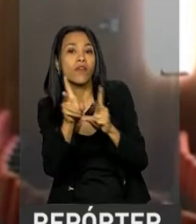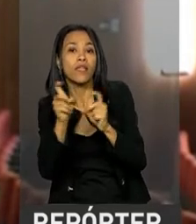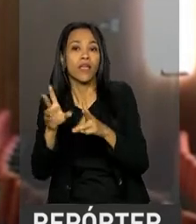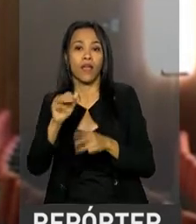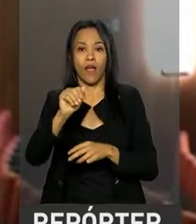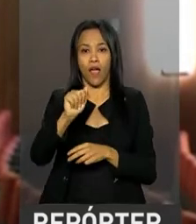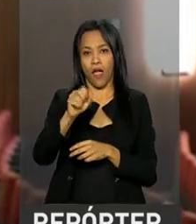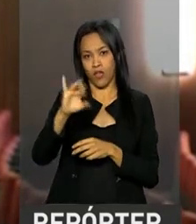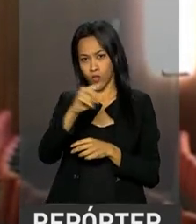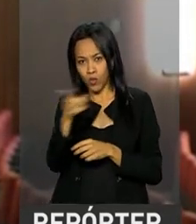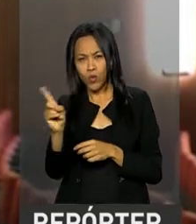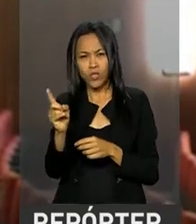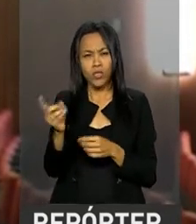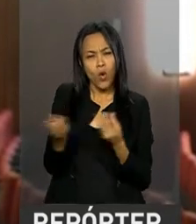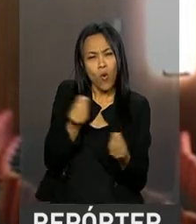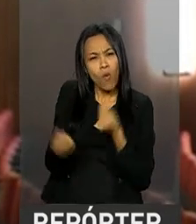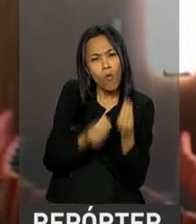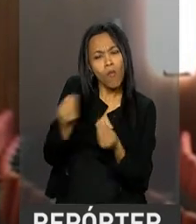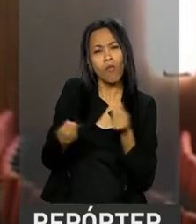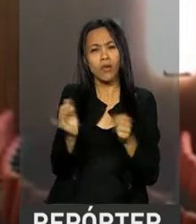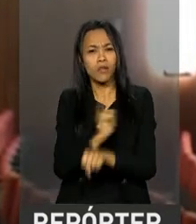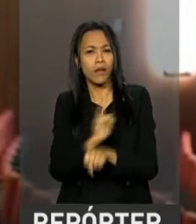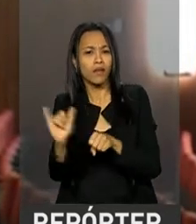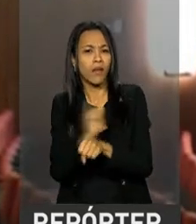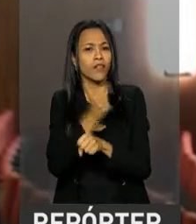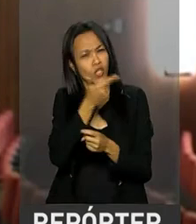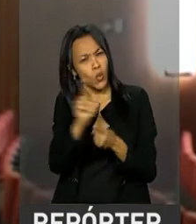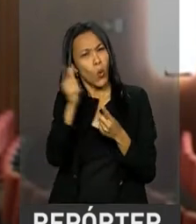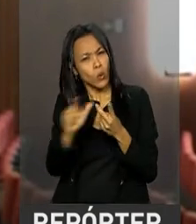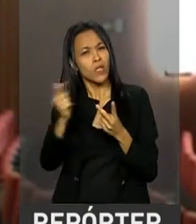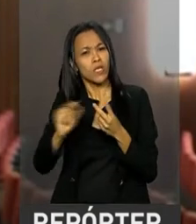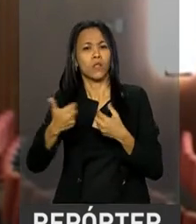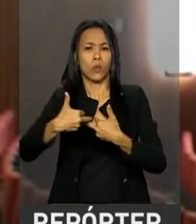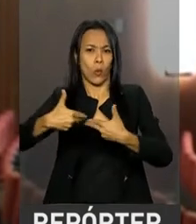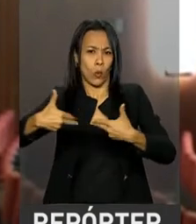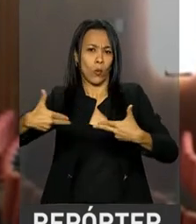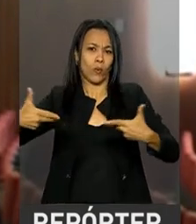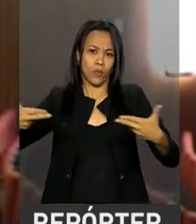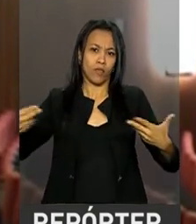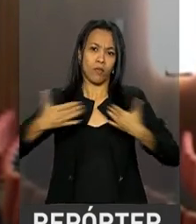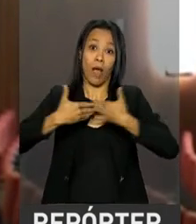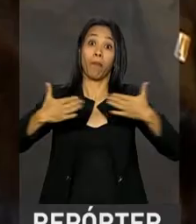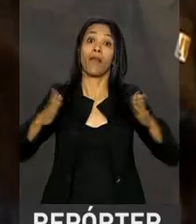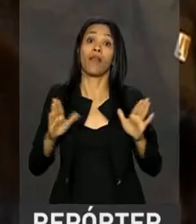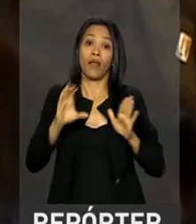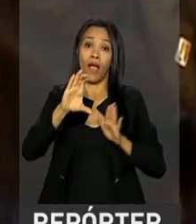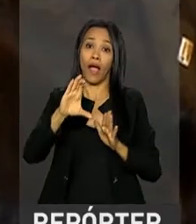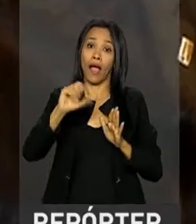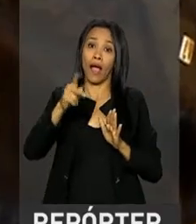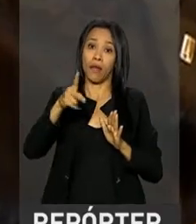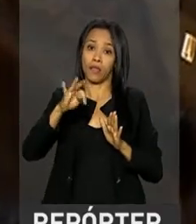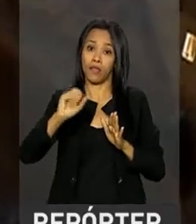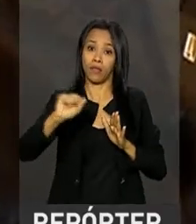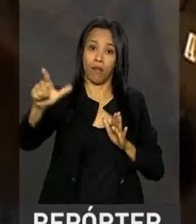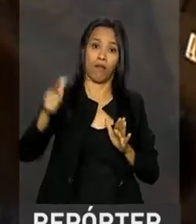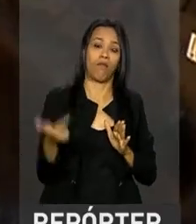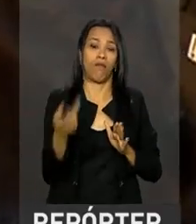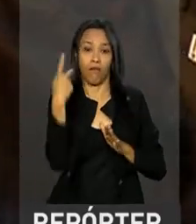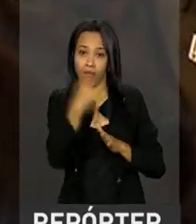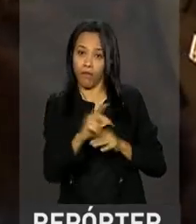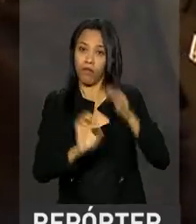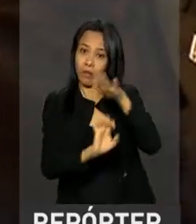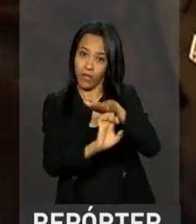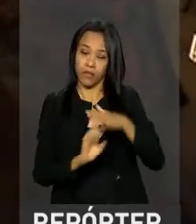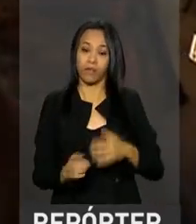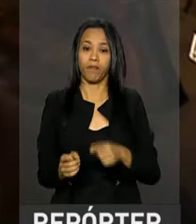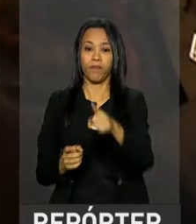à venda, a forma como será feita e outras questões relativas a essa abertura de capital. A primeira etapa é o nosso conselho